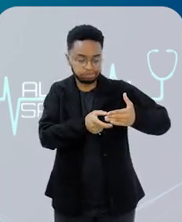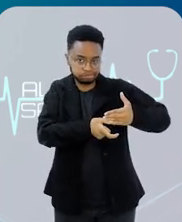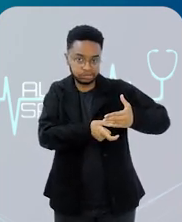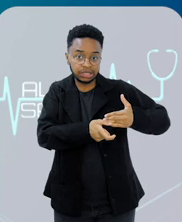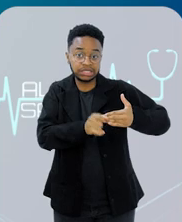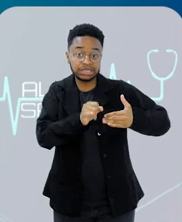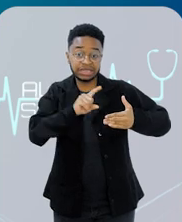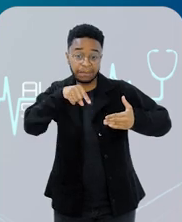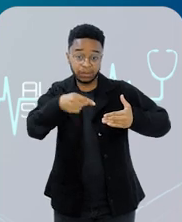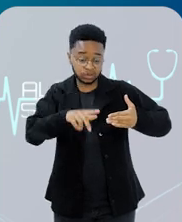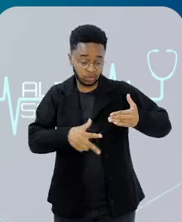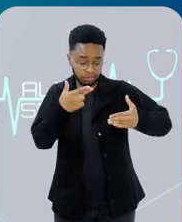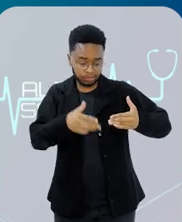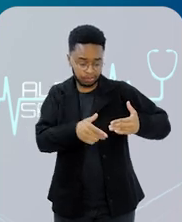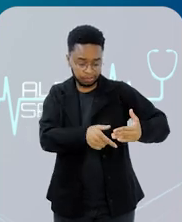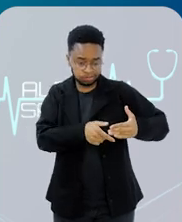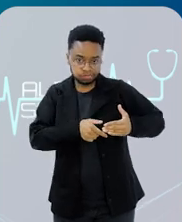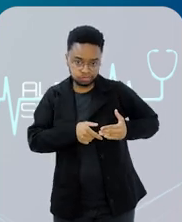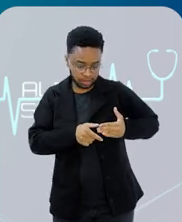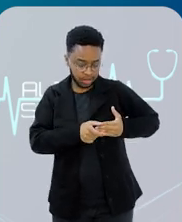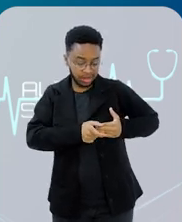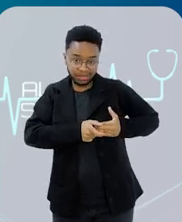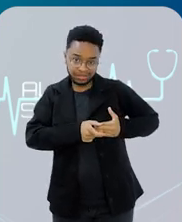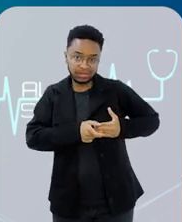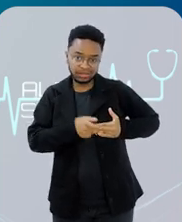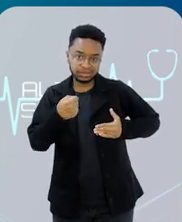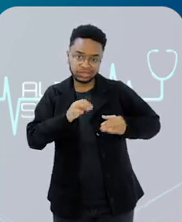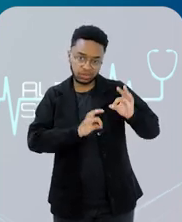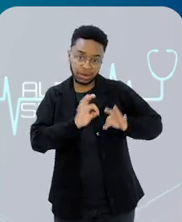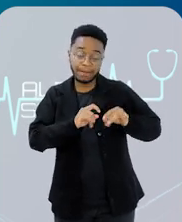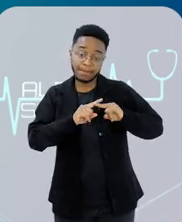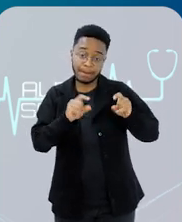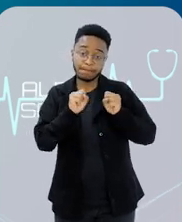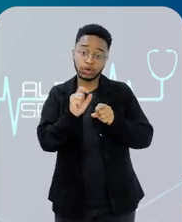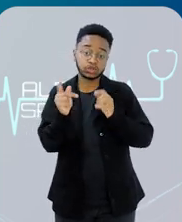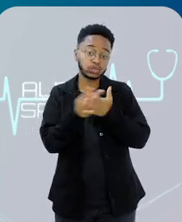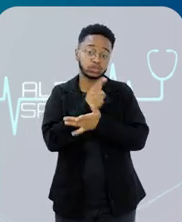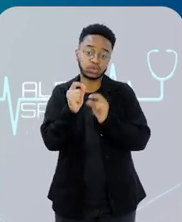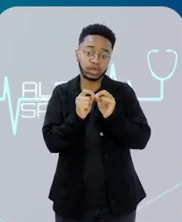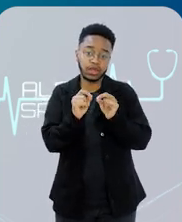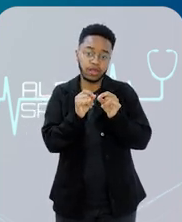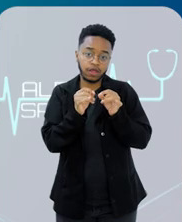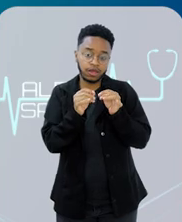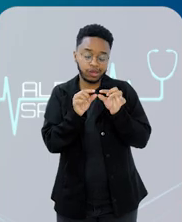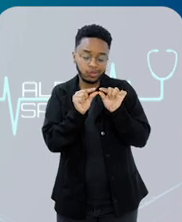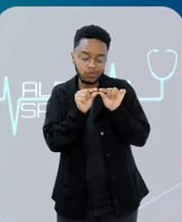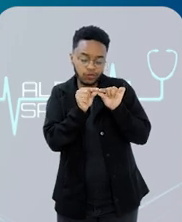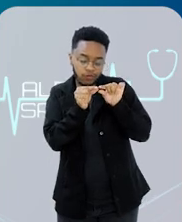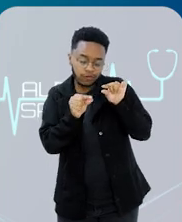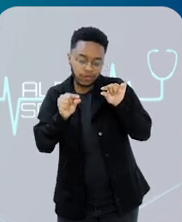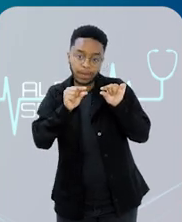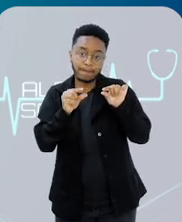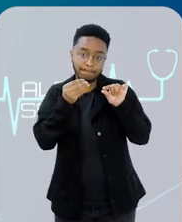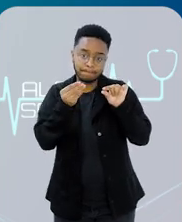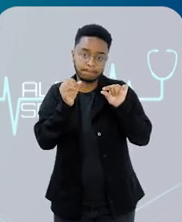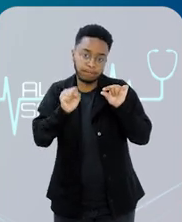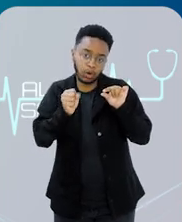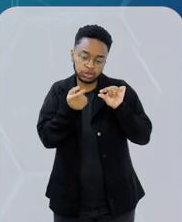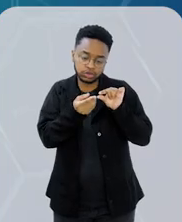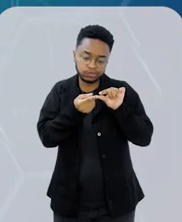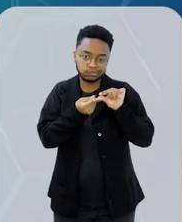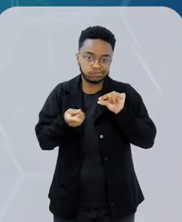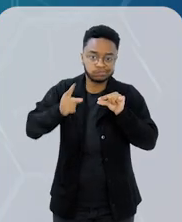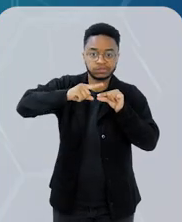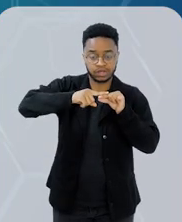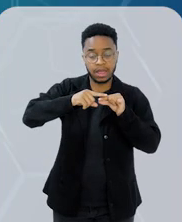peito, alguns vasos eles podem se dobrar, o que aumenta, como o Dr. Marcelo falou, o risco